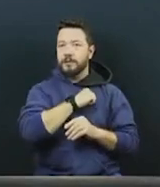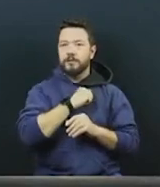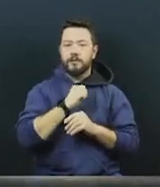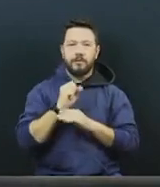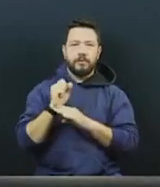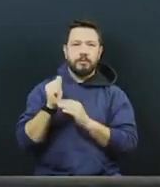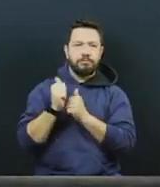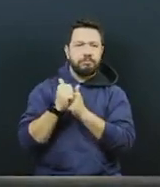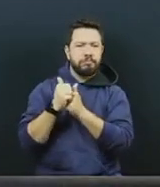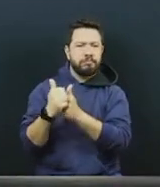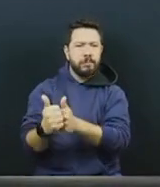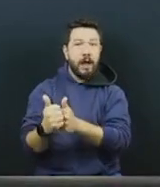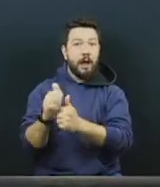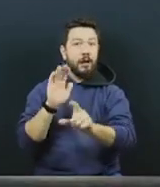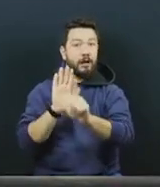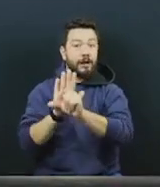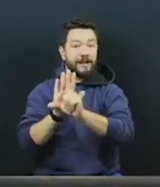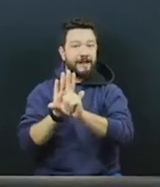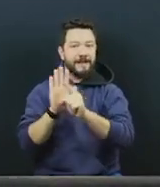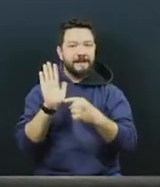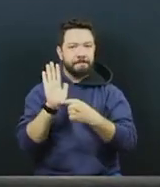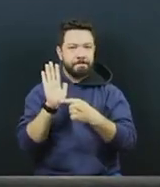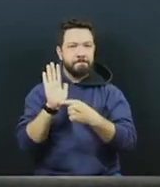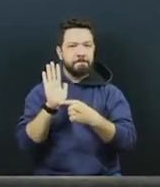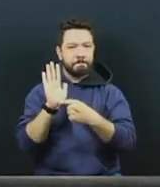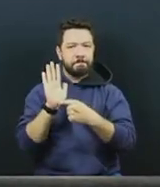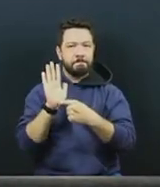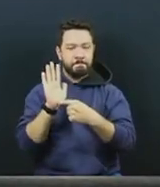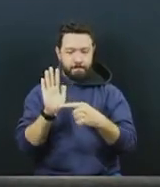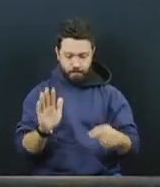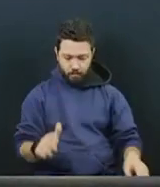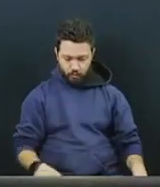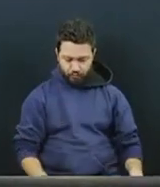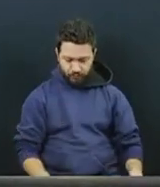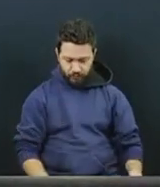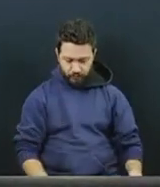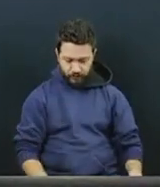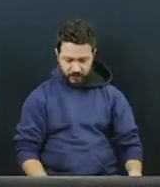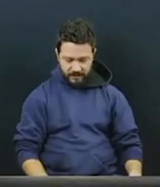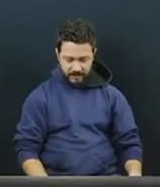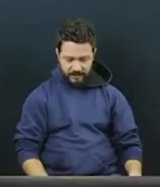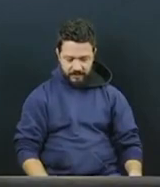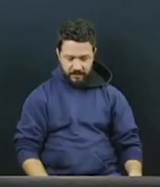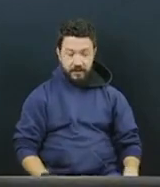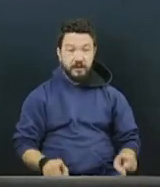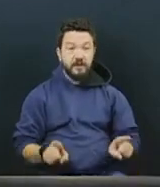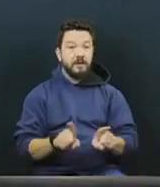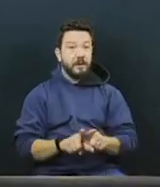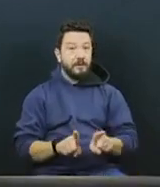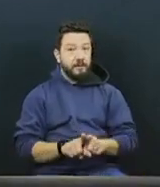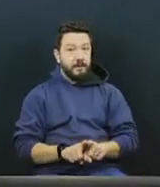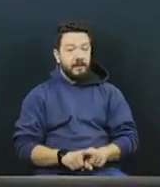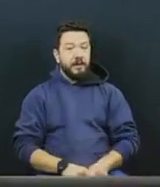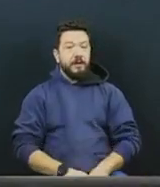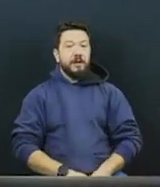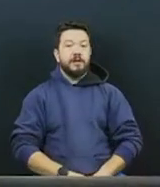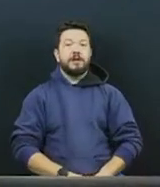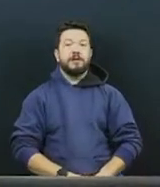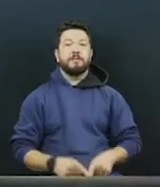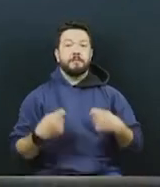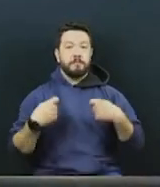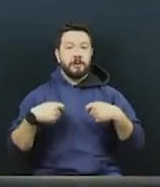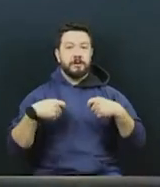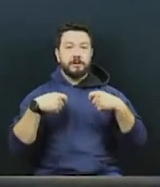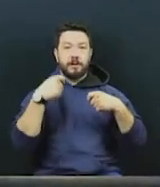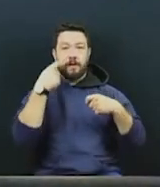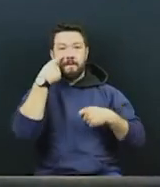foi aprovada, essa lei que foi sancionada, e também considerando-se a fala do secretário de Finanças aqui, que a ideia é utilizar a inteligência artificial